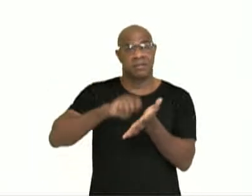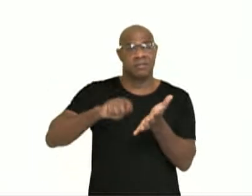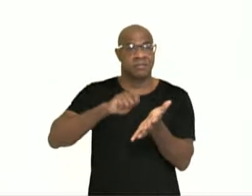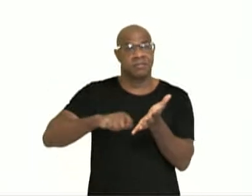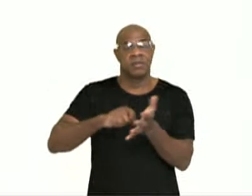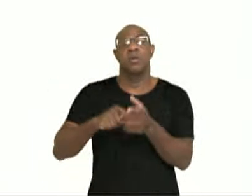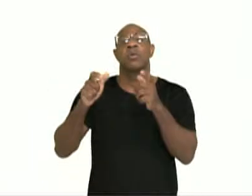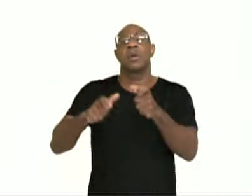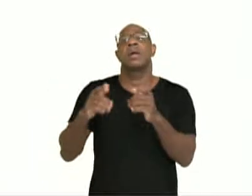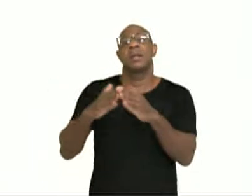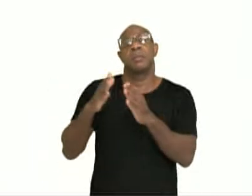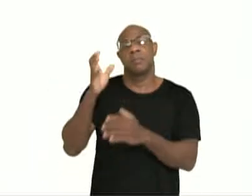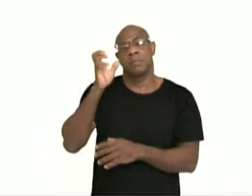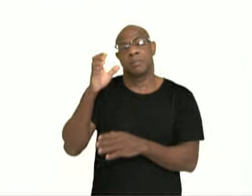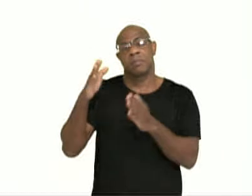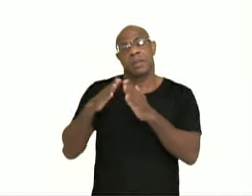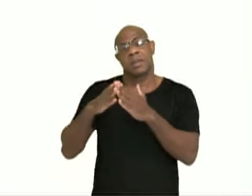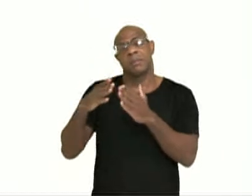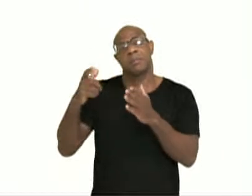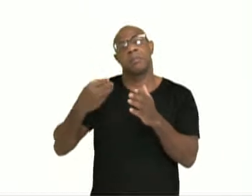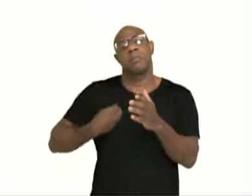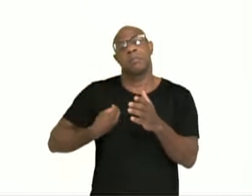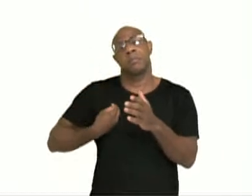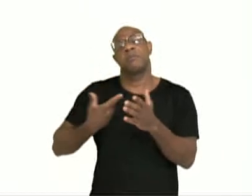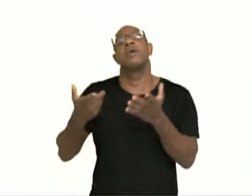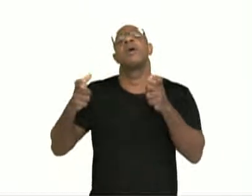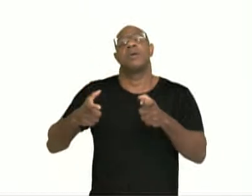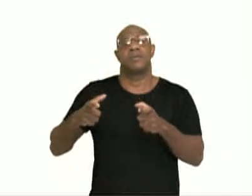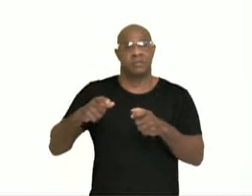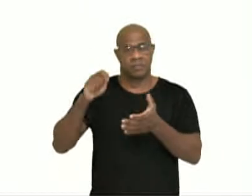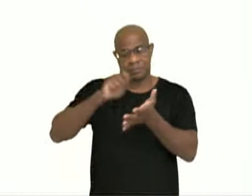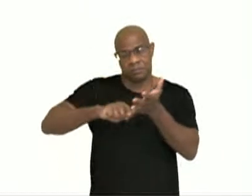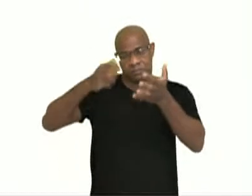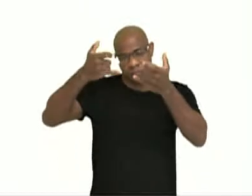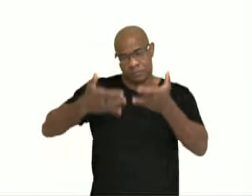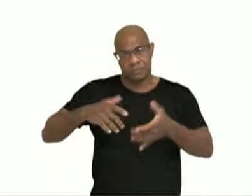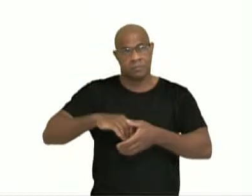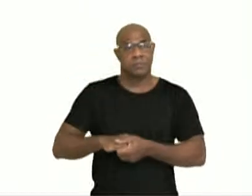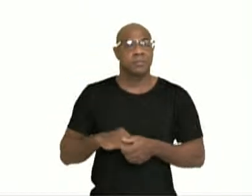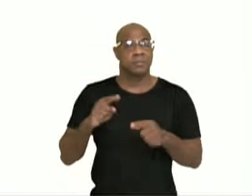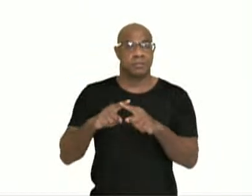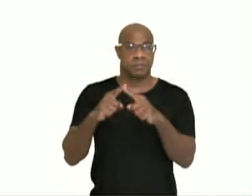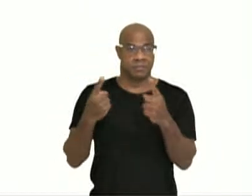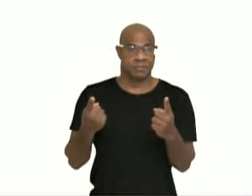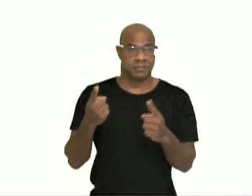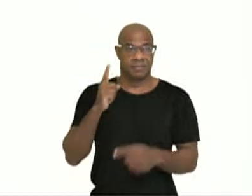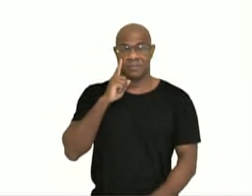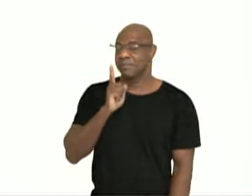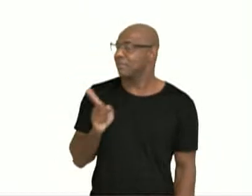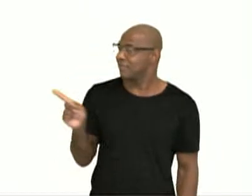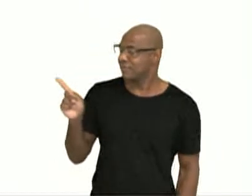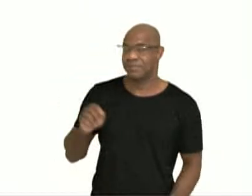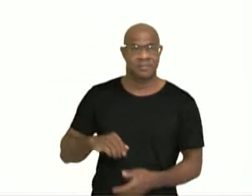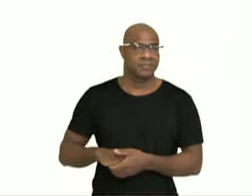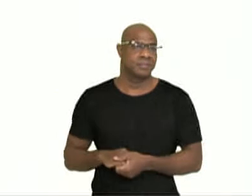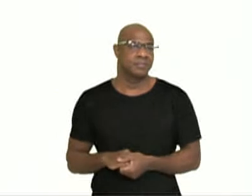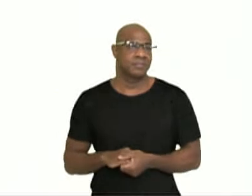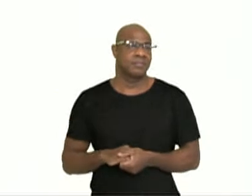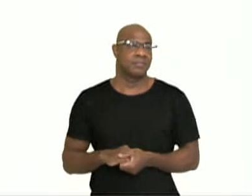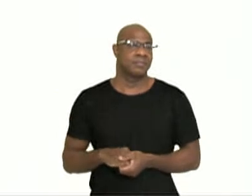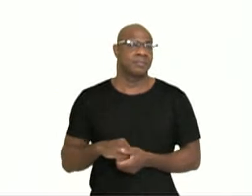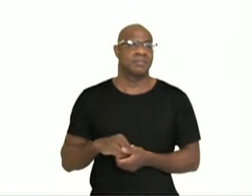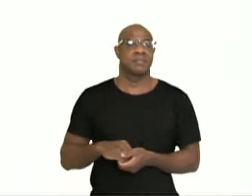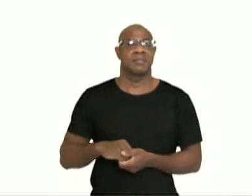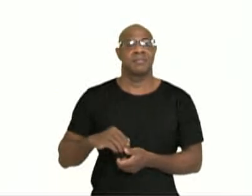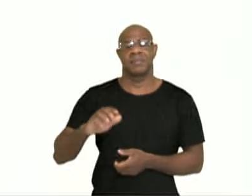lugar que ela mora, beautiful e mountains, mas very poor. E essa então é a